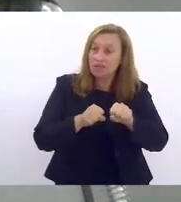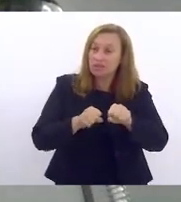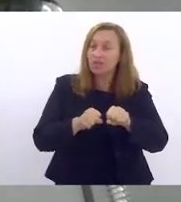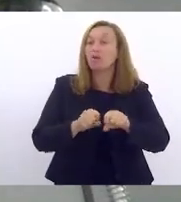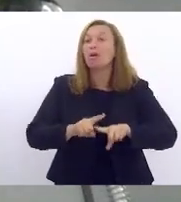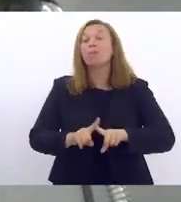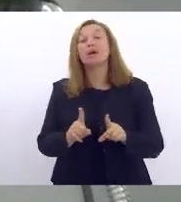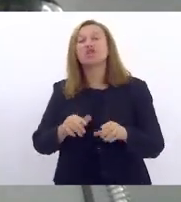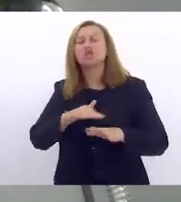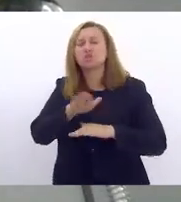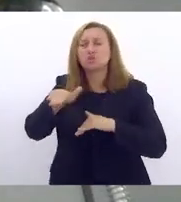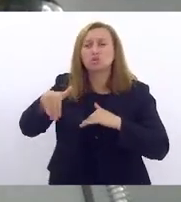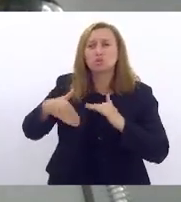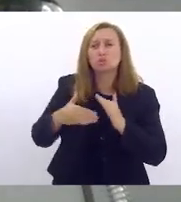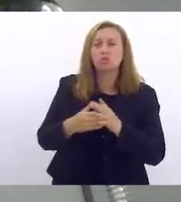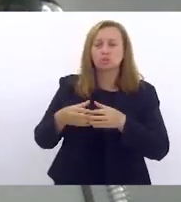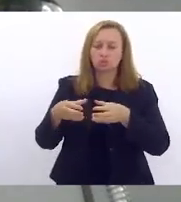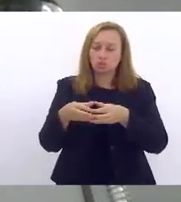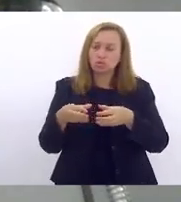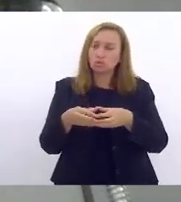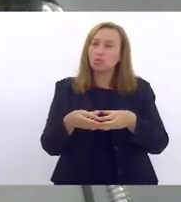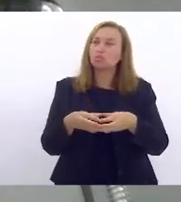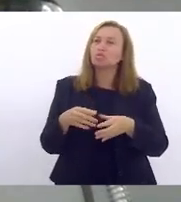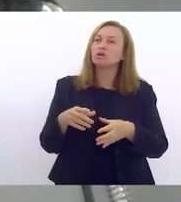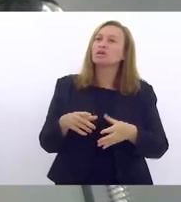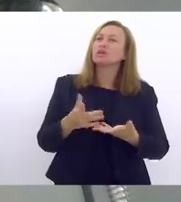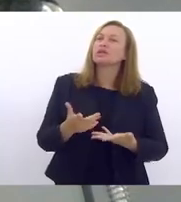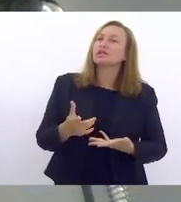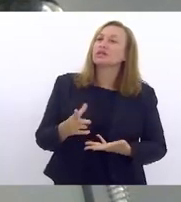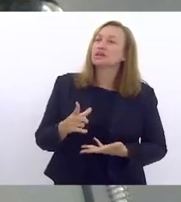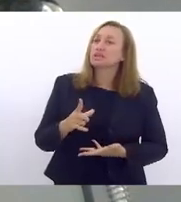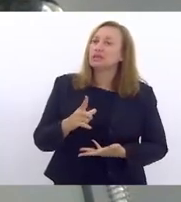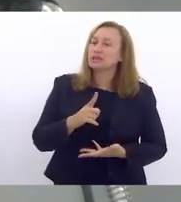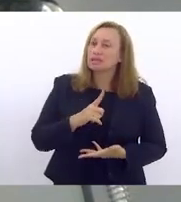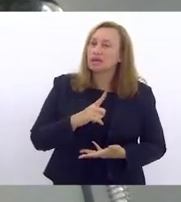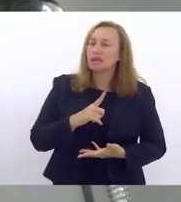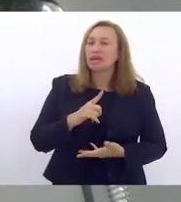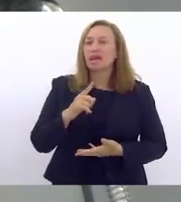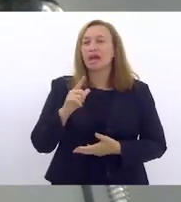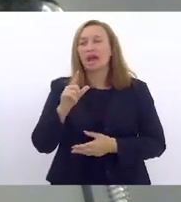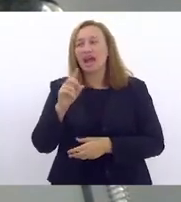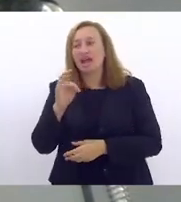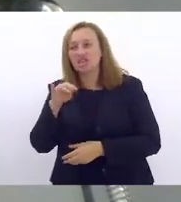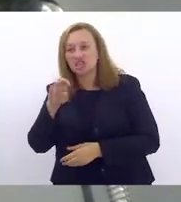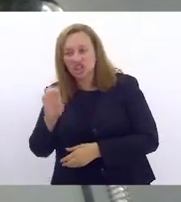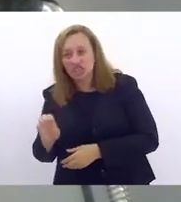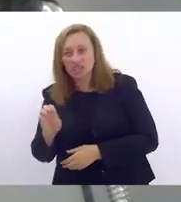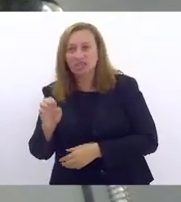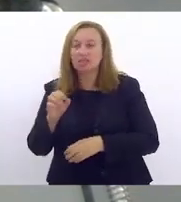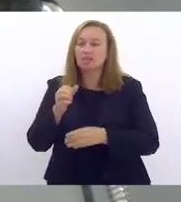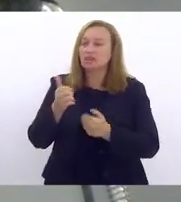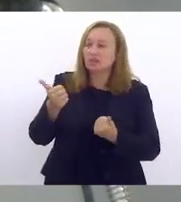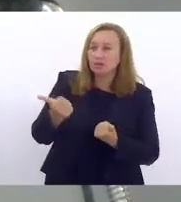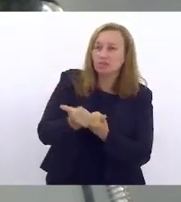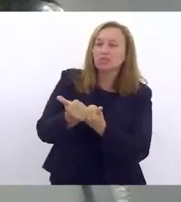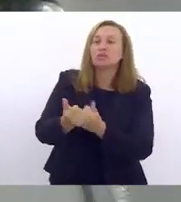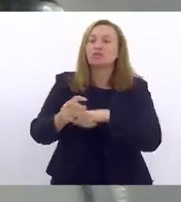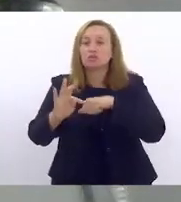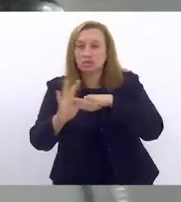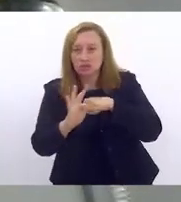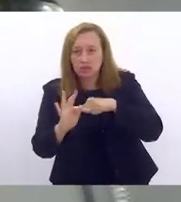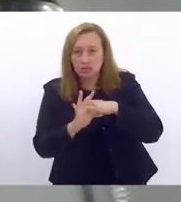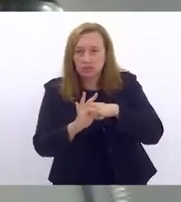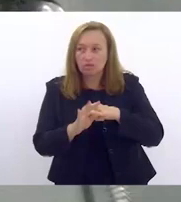escolarização, mas todas aquelas categorias, elementar, os agentes, os auxiliares, os técnicos,